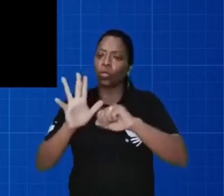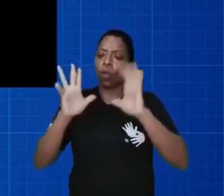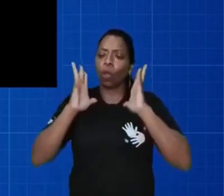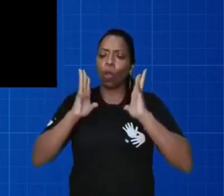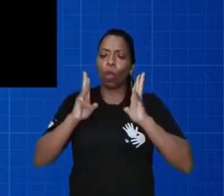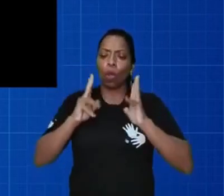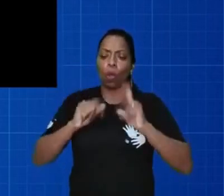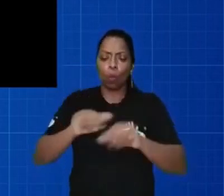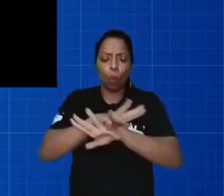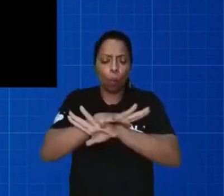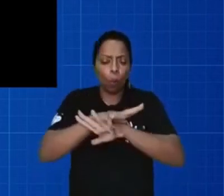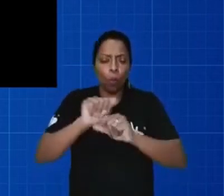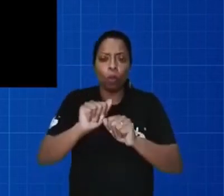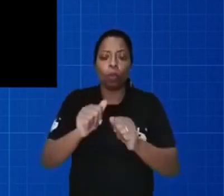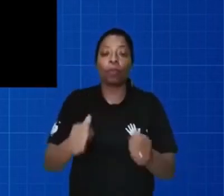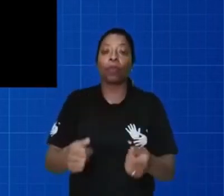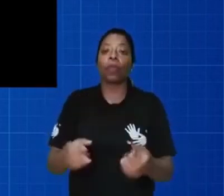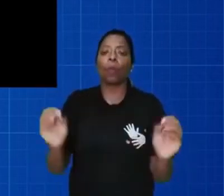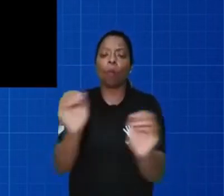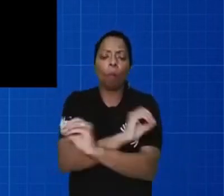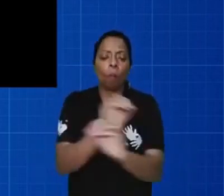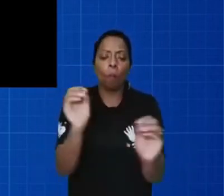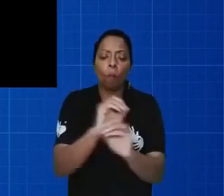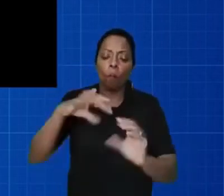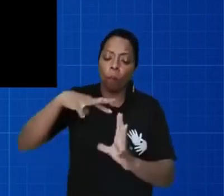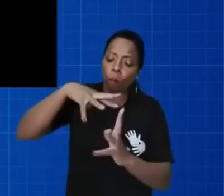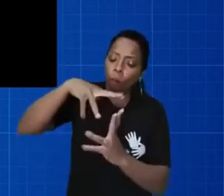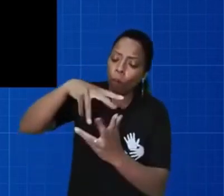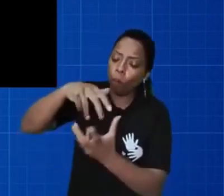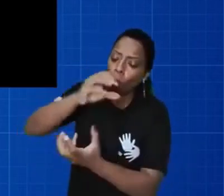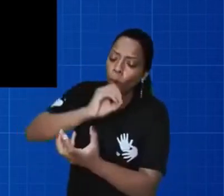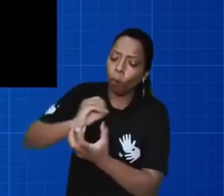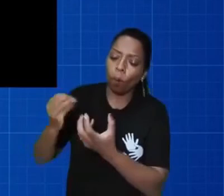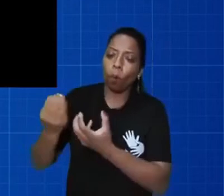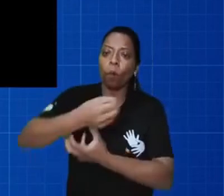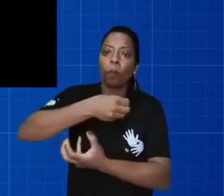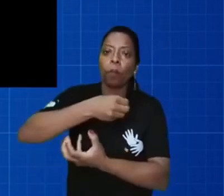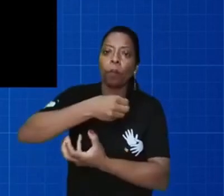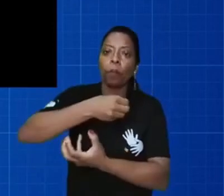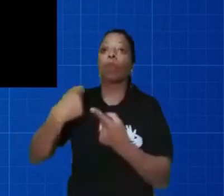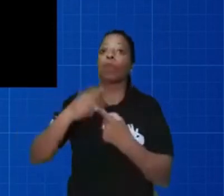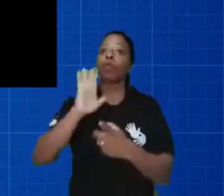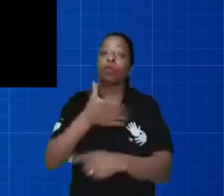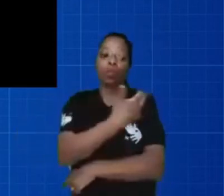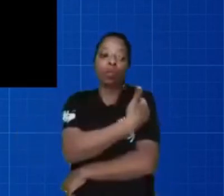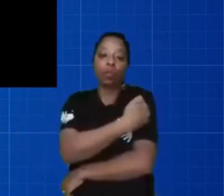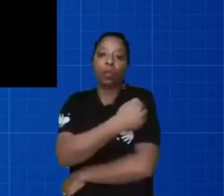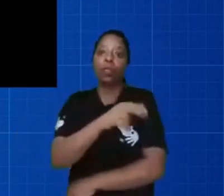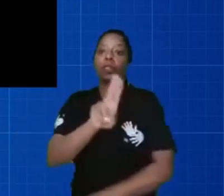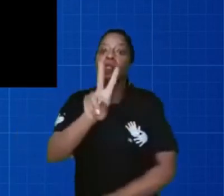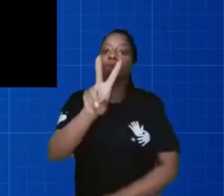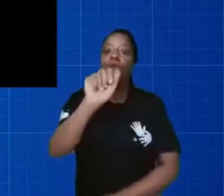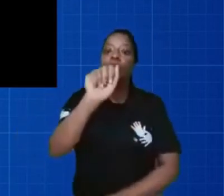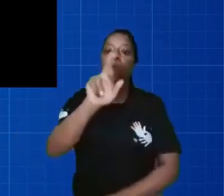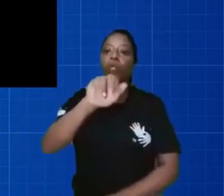que foi a nossa primeira vacina criada, né? Então, as pessoas viram realmente a necessidade de procurar